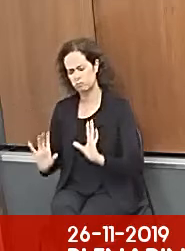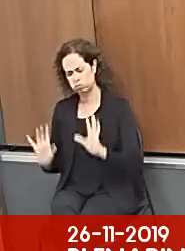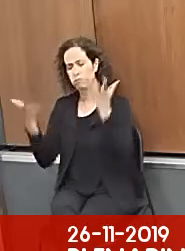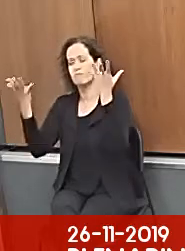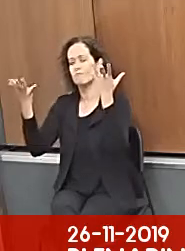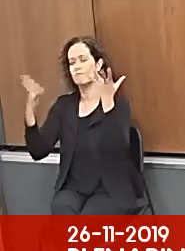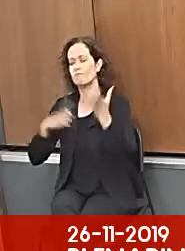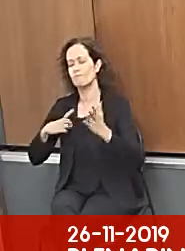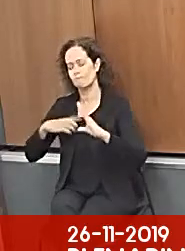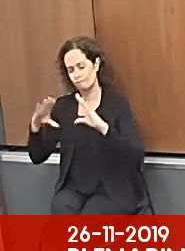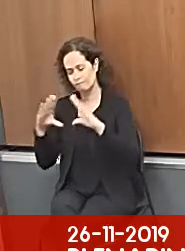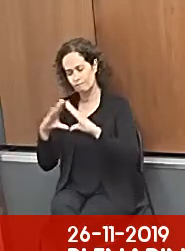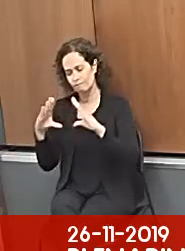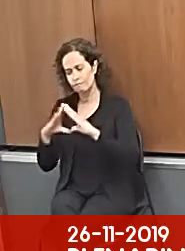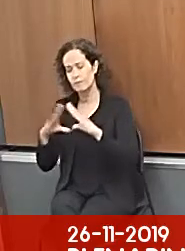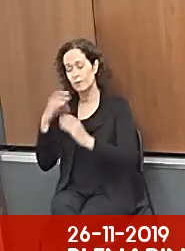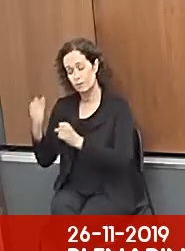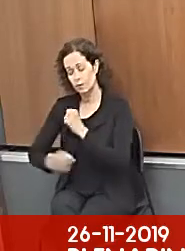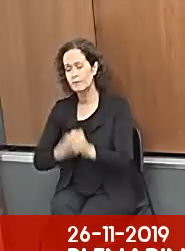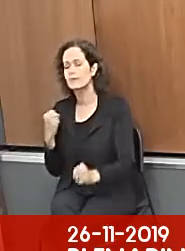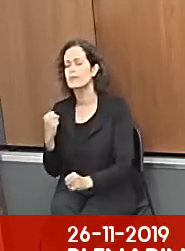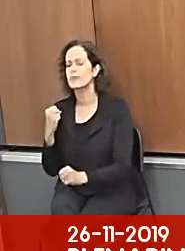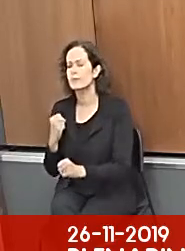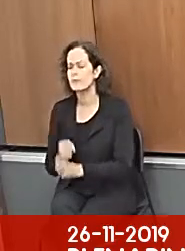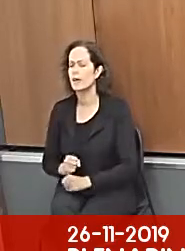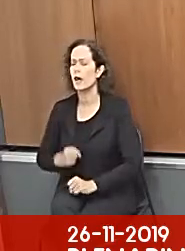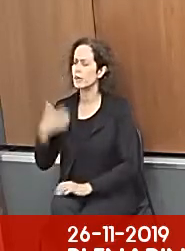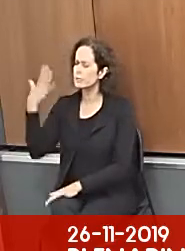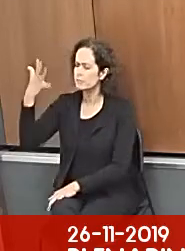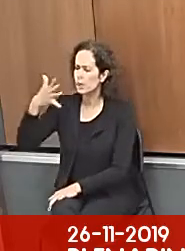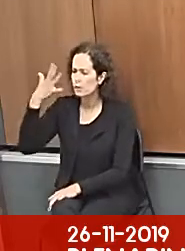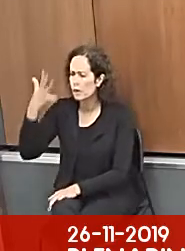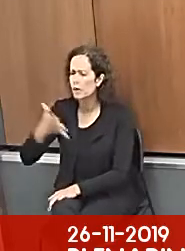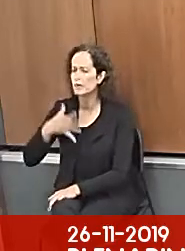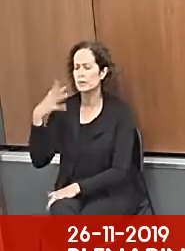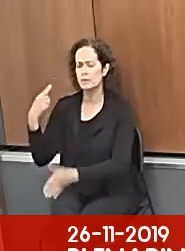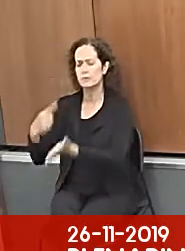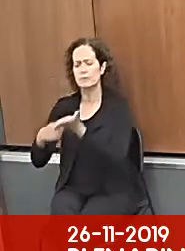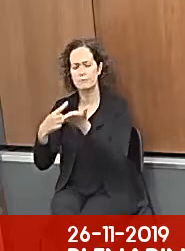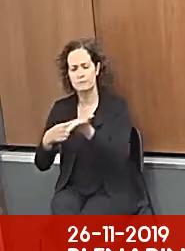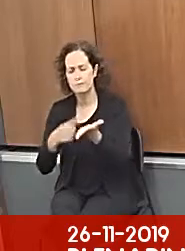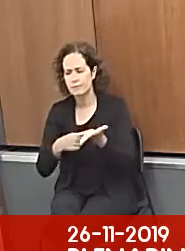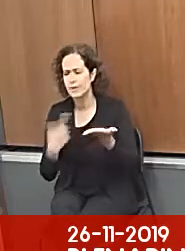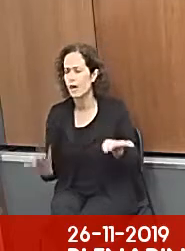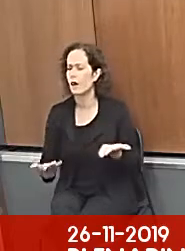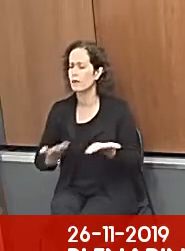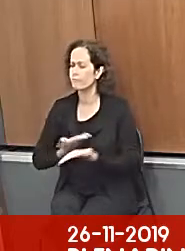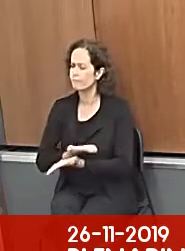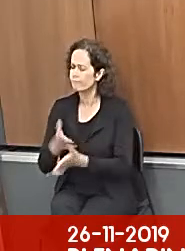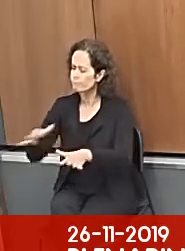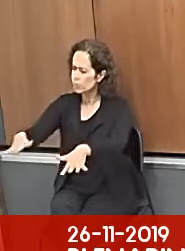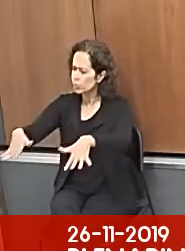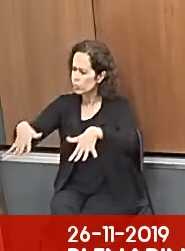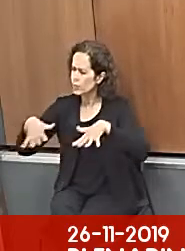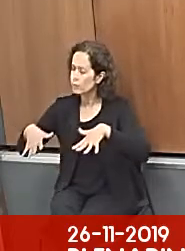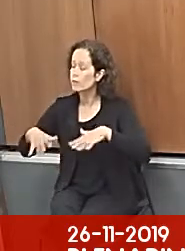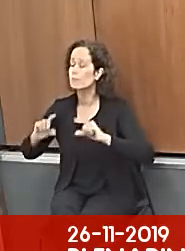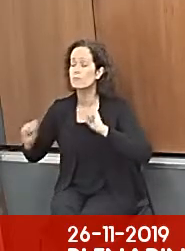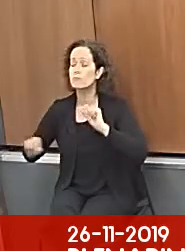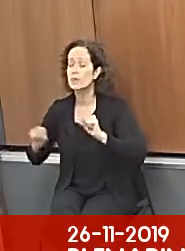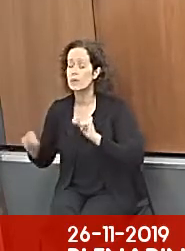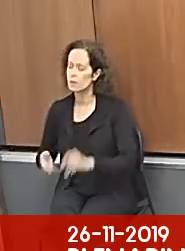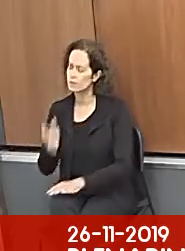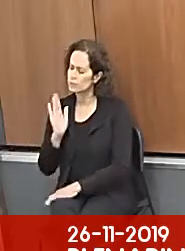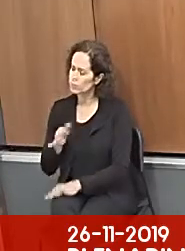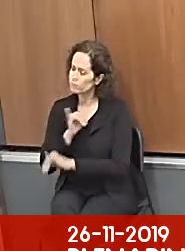pode proporcionar. Simpósios, palestras, convidados. Então, tudo para quê? Para que nós, aquilo que eu